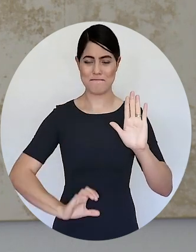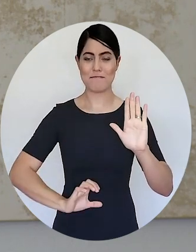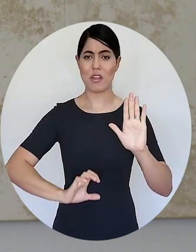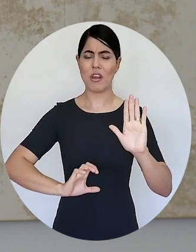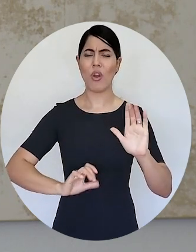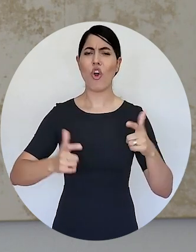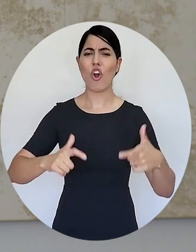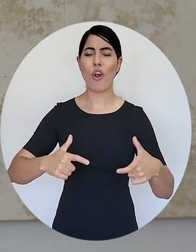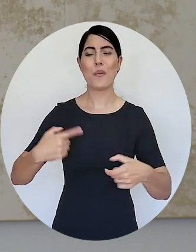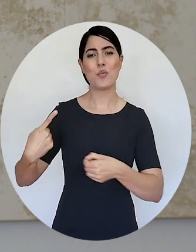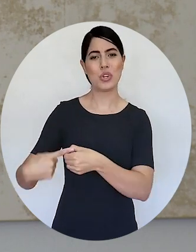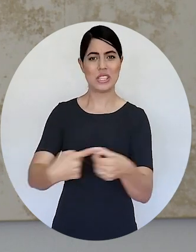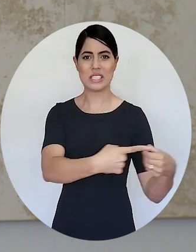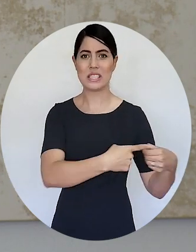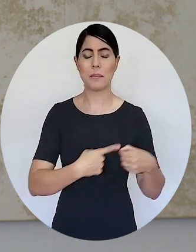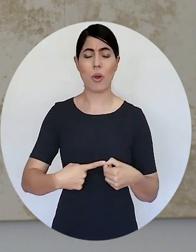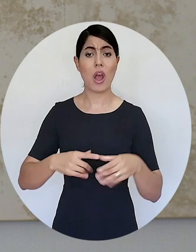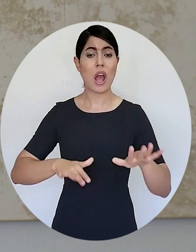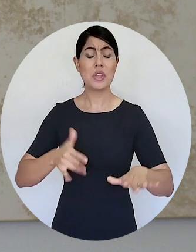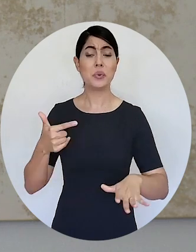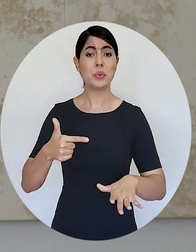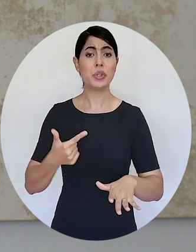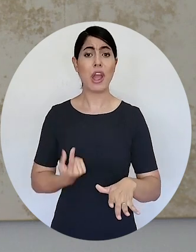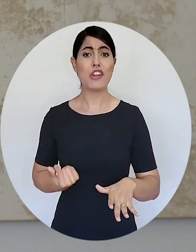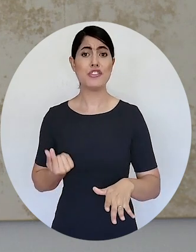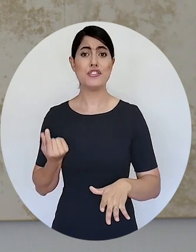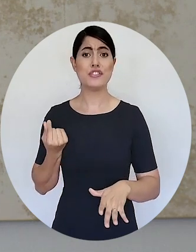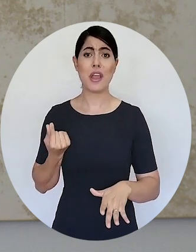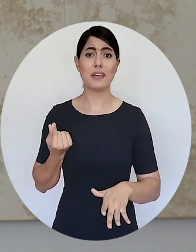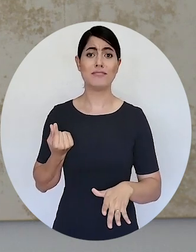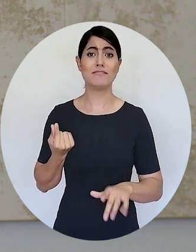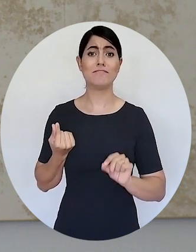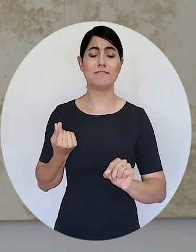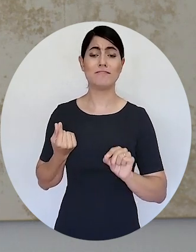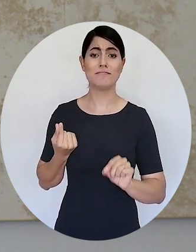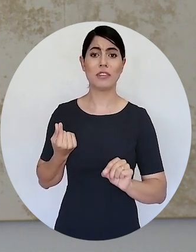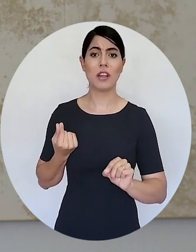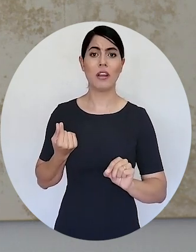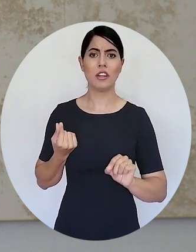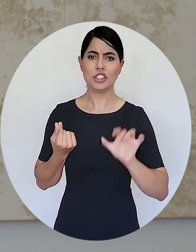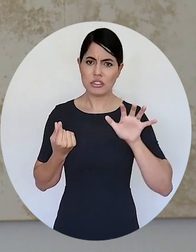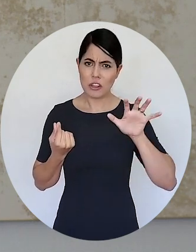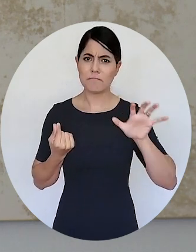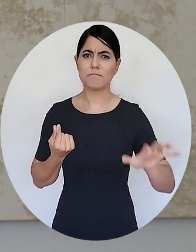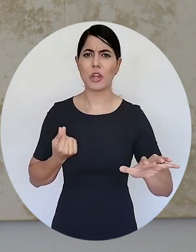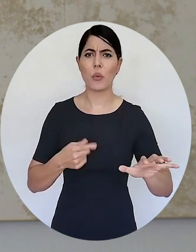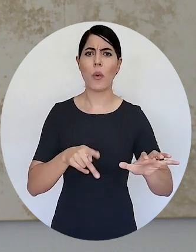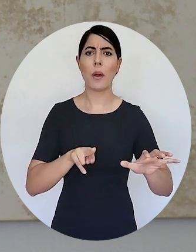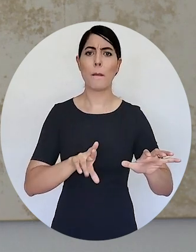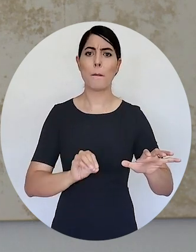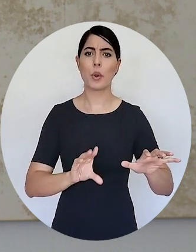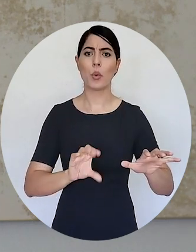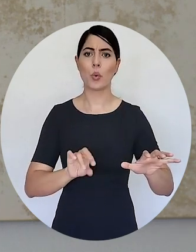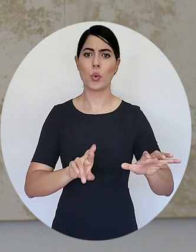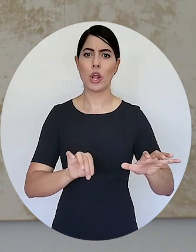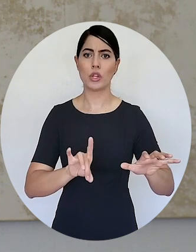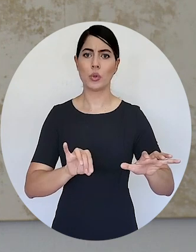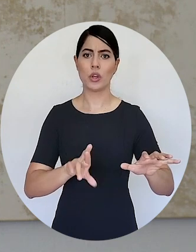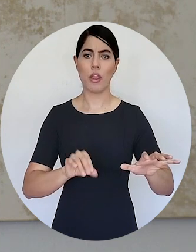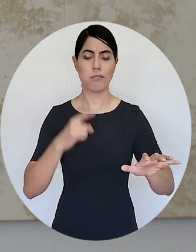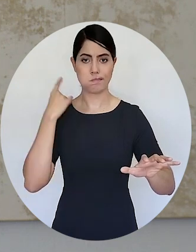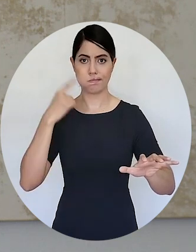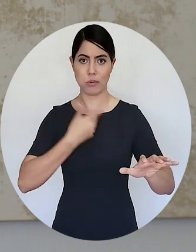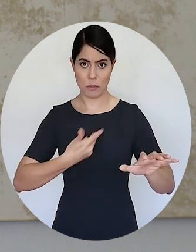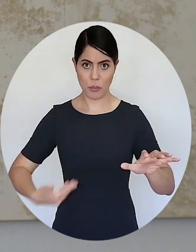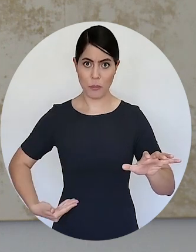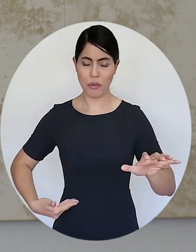realidade do nosso país é que pequenos municípios não têm condições financeiras de ter uma procuradoria estruturada.